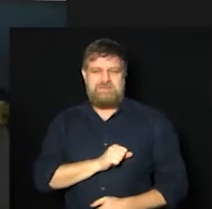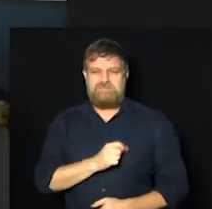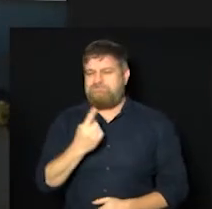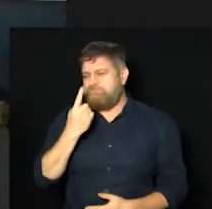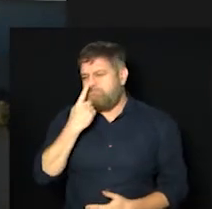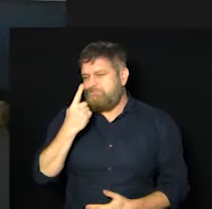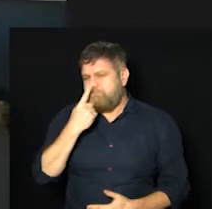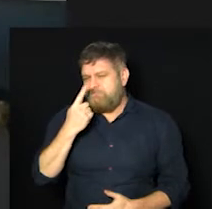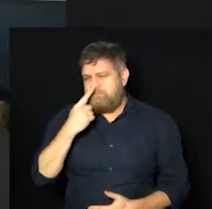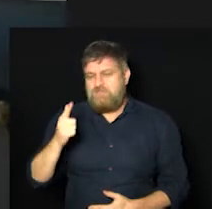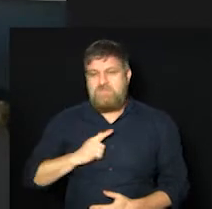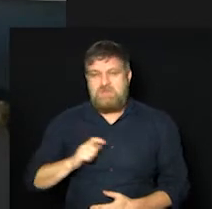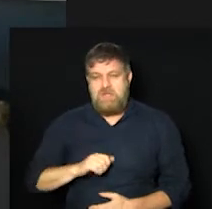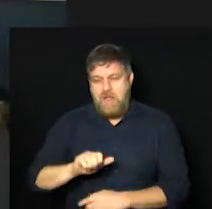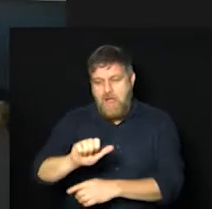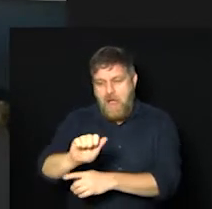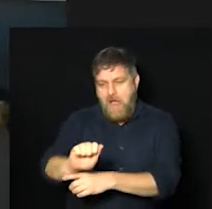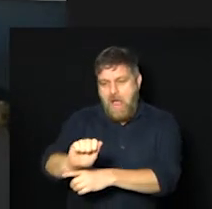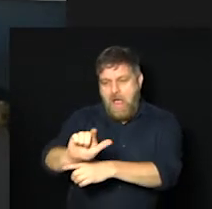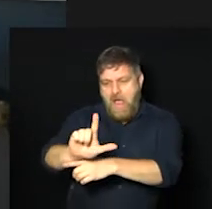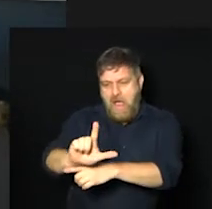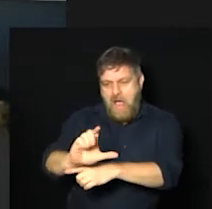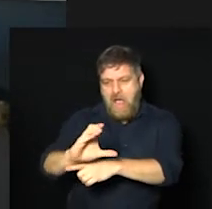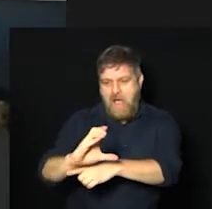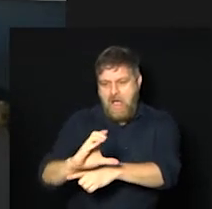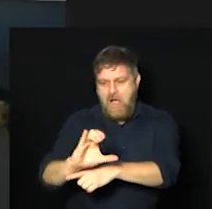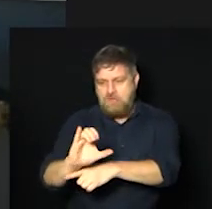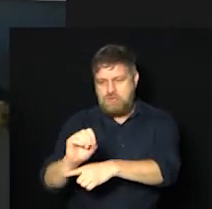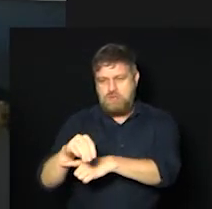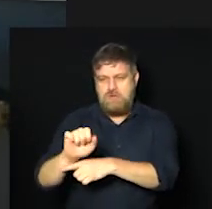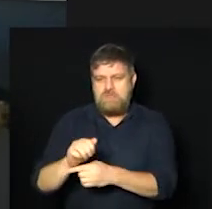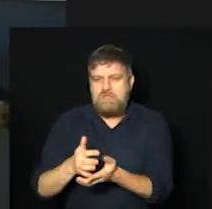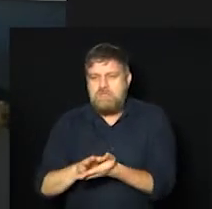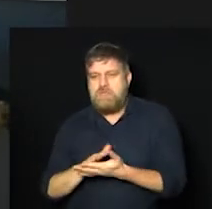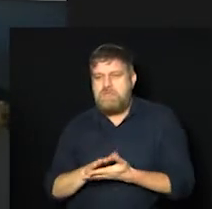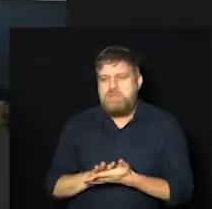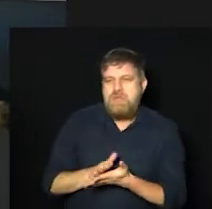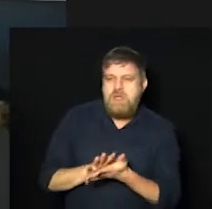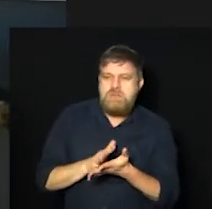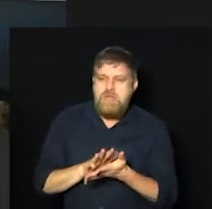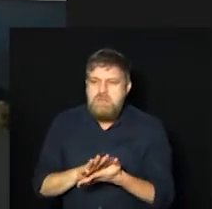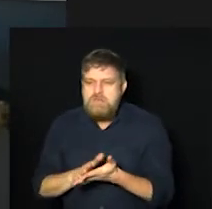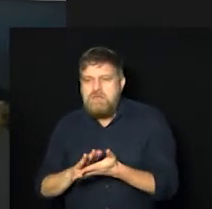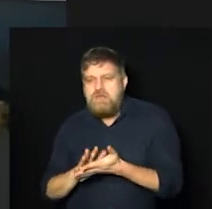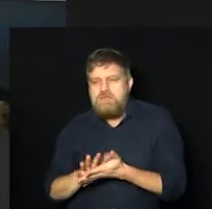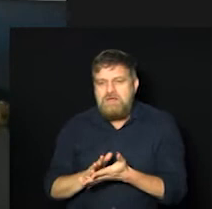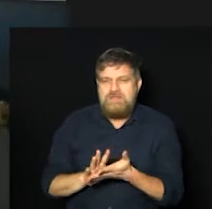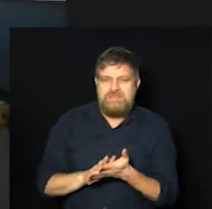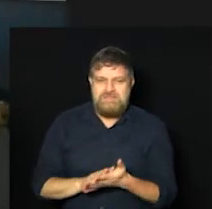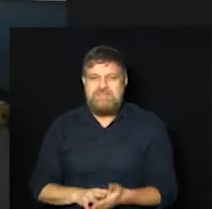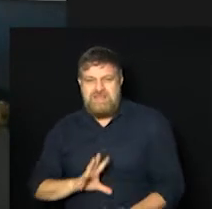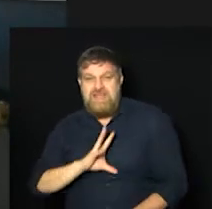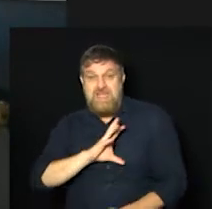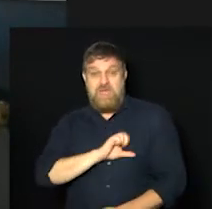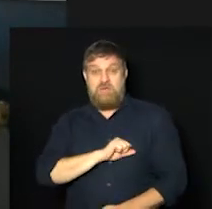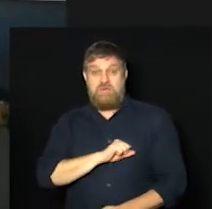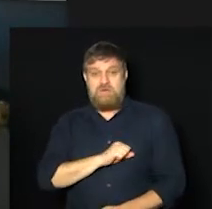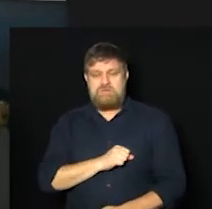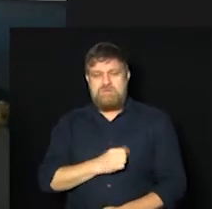diversas, Alcione, muito samba também eu gosto. E desde pequenininha, meu pai sempre fez questão de